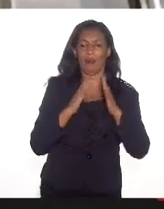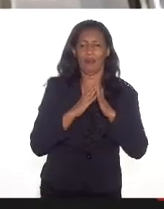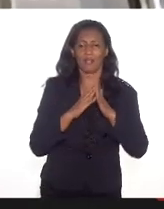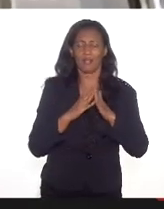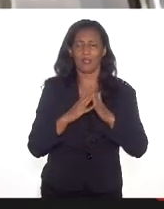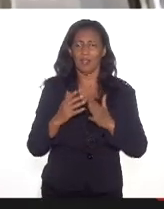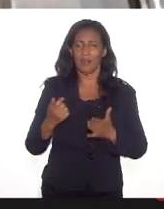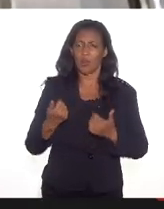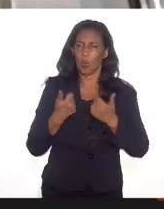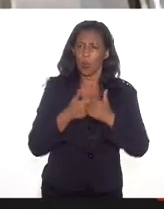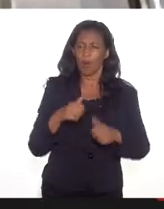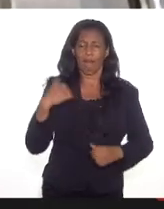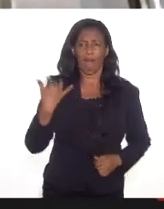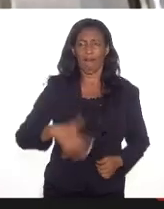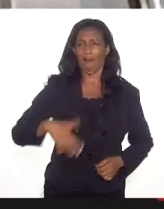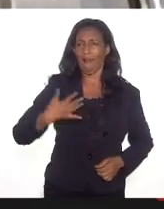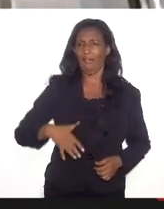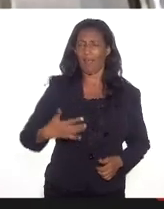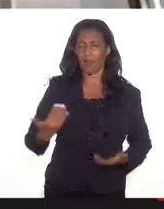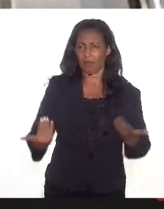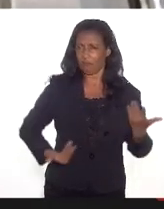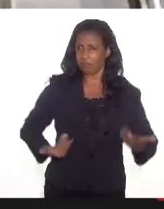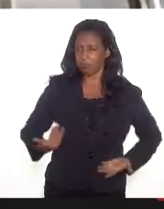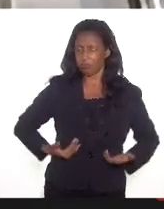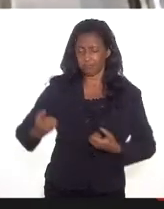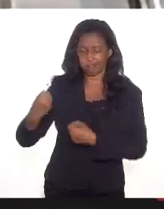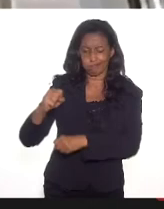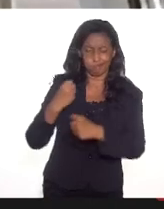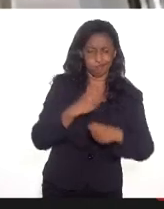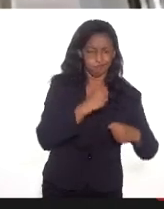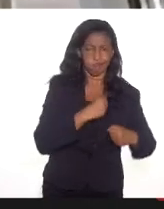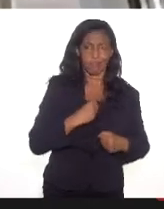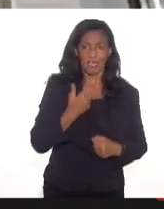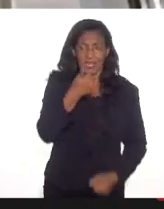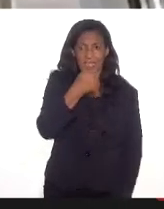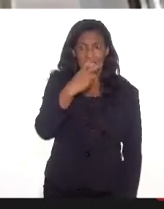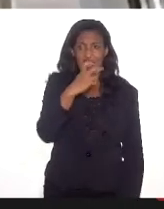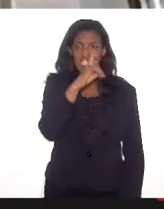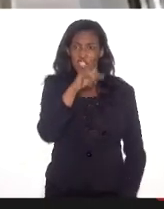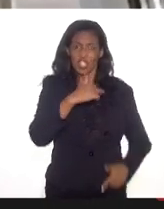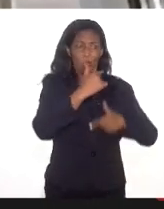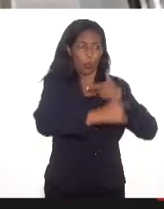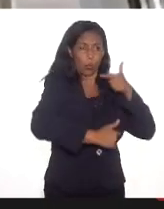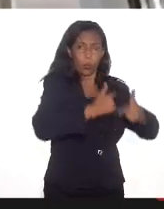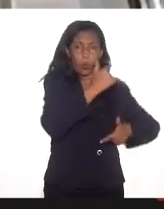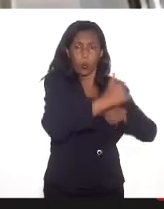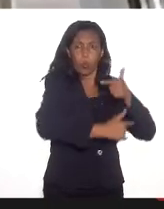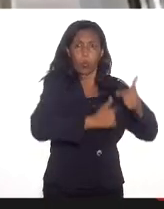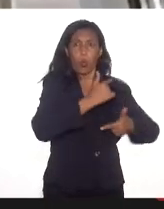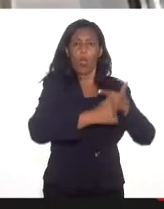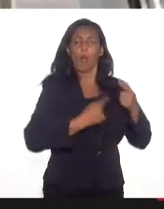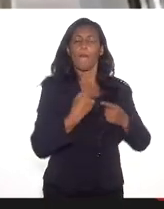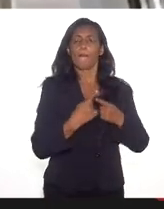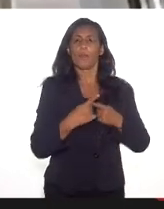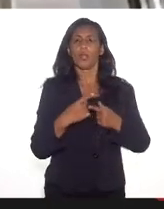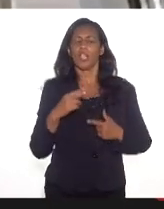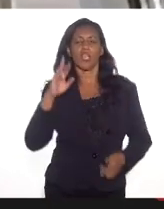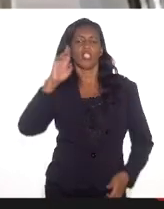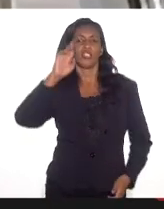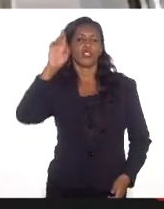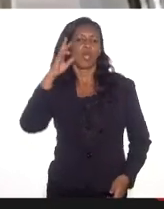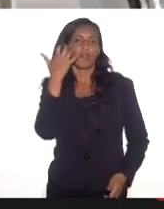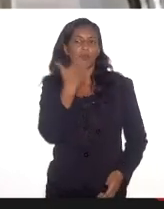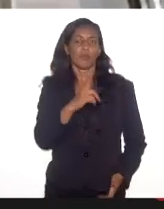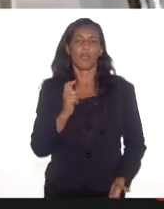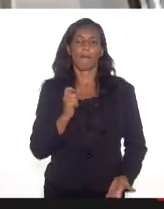são caras empregadas domésticas que ficam 15 dias em lares porque seus patrões não querem pagar valores